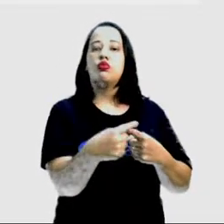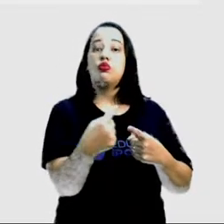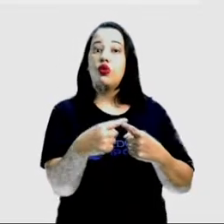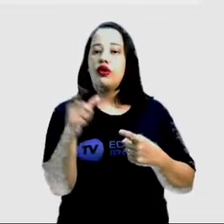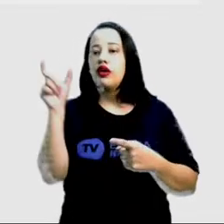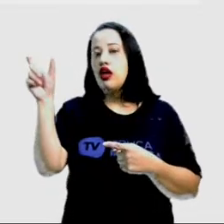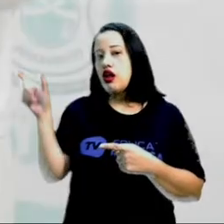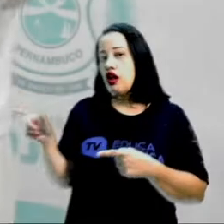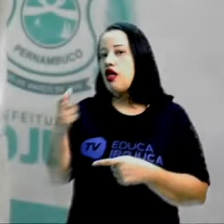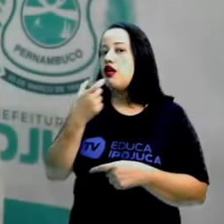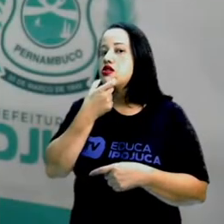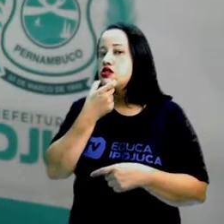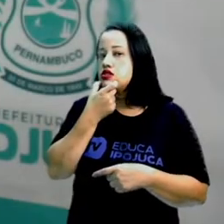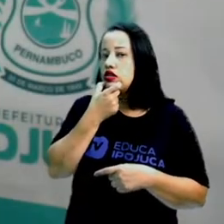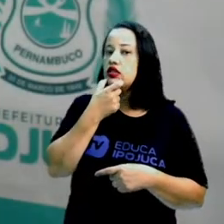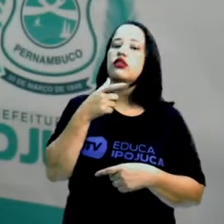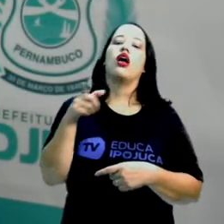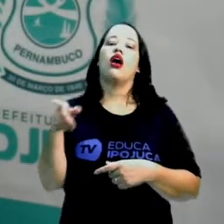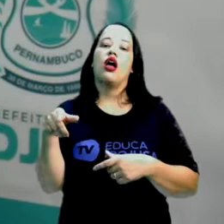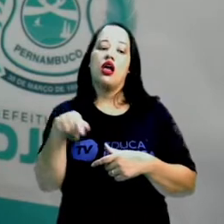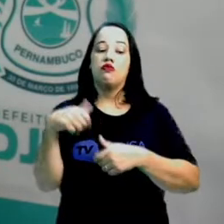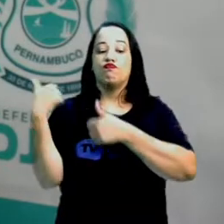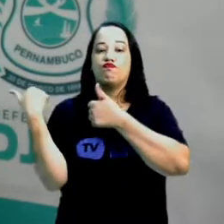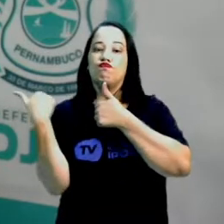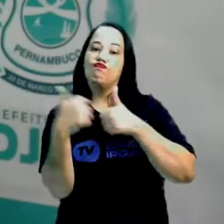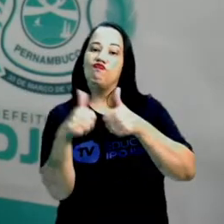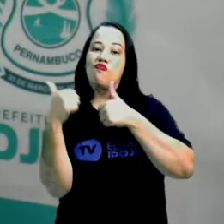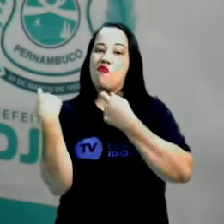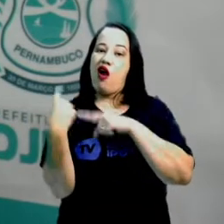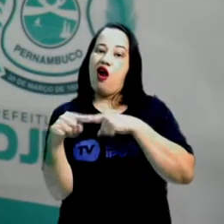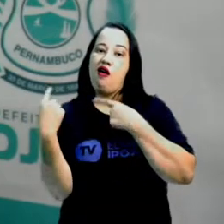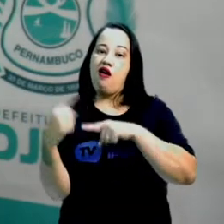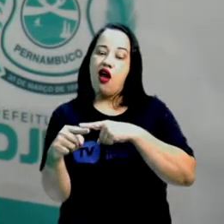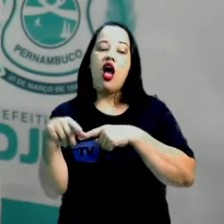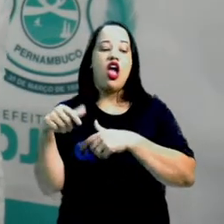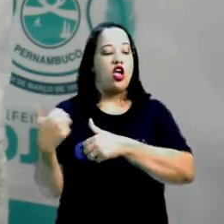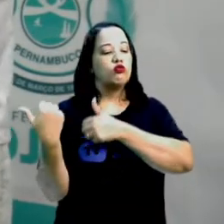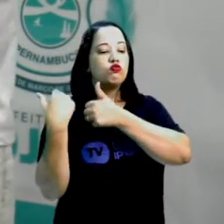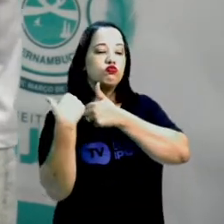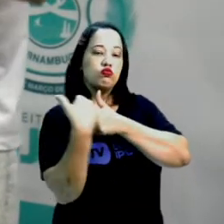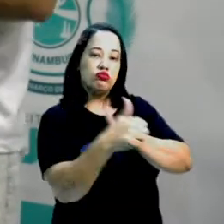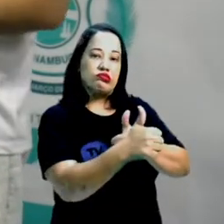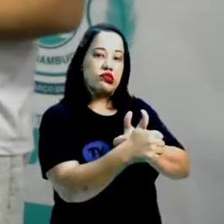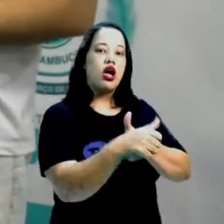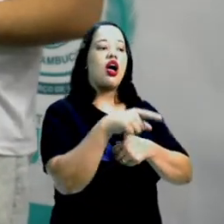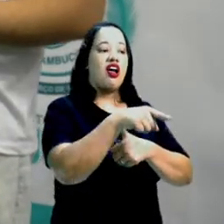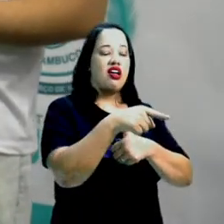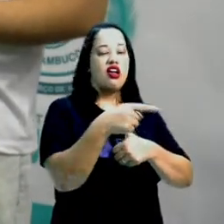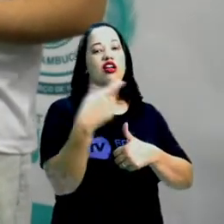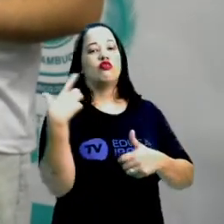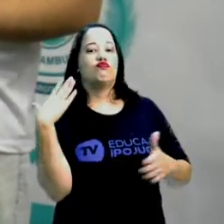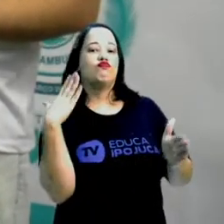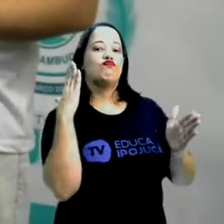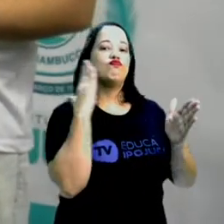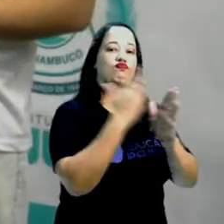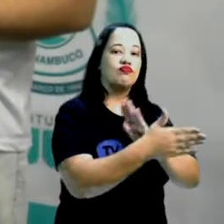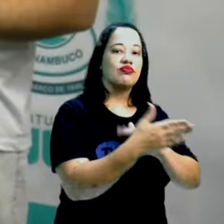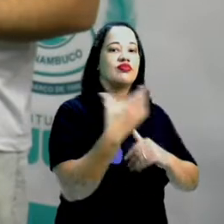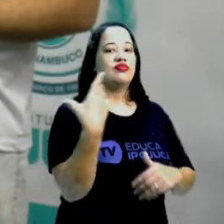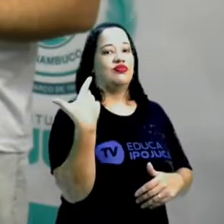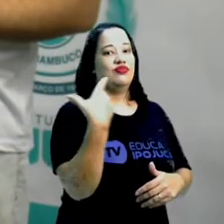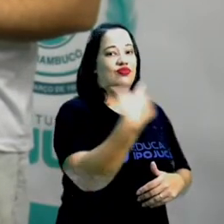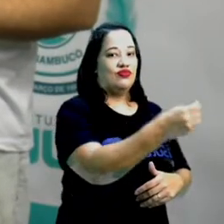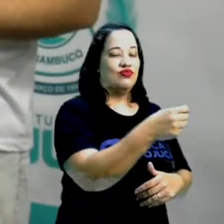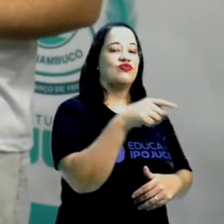sua religião. Então, estes puritanos, eles vão para o norte dos Estados Unidos, esta parte aqui, ó, mais